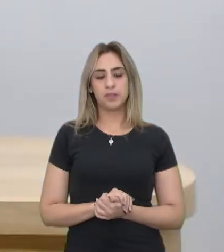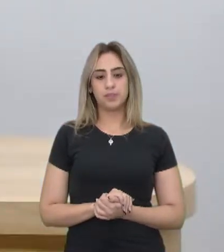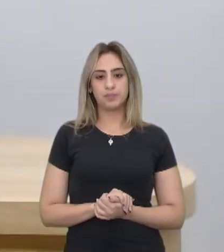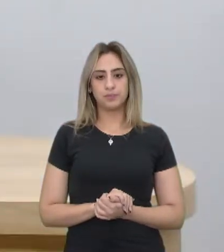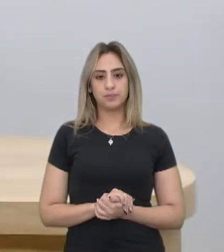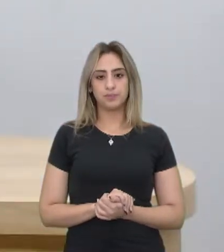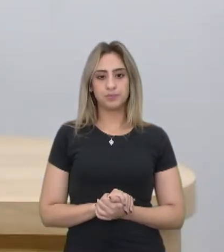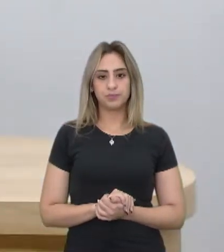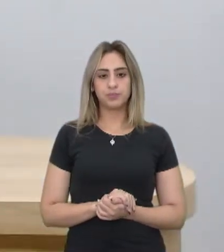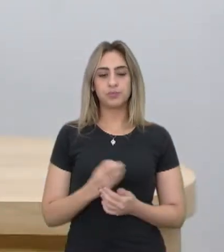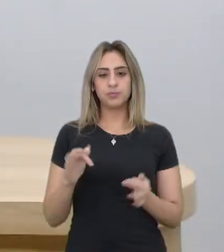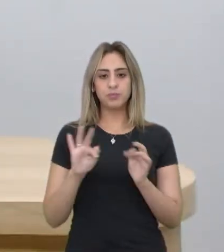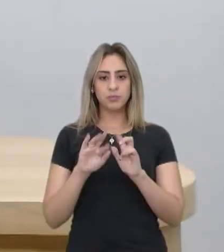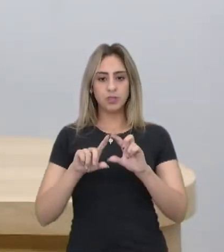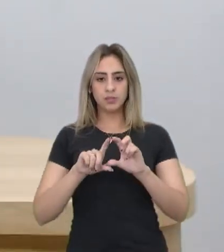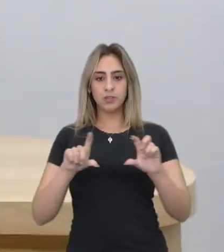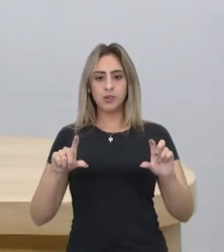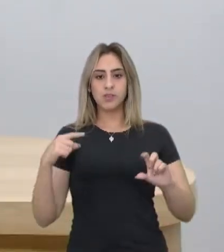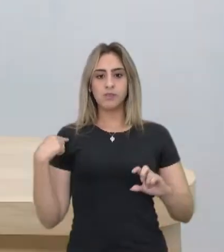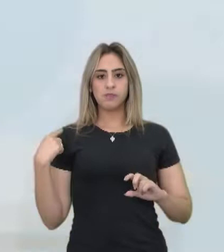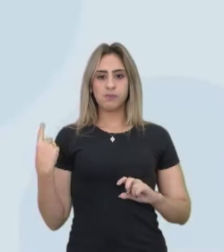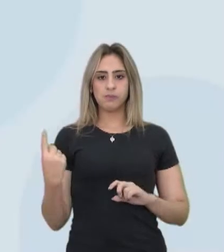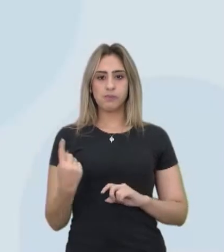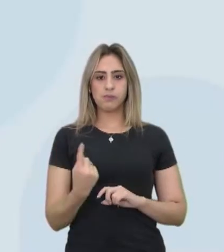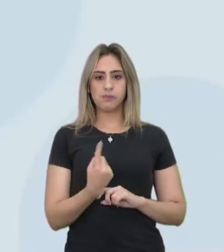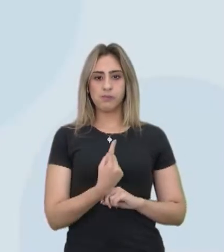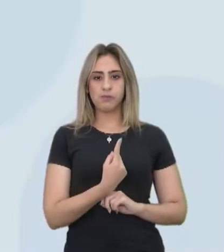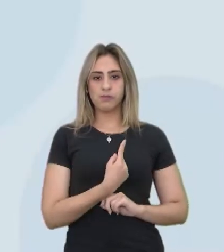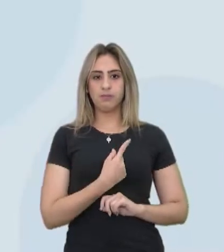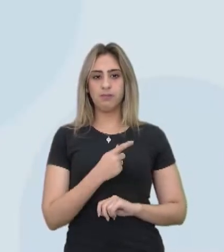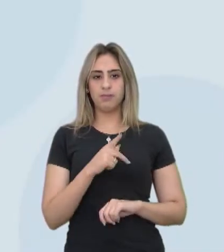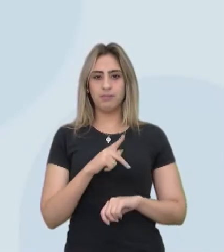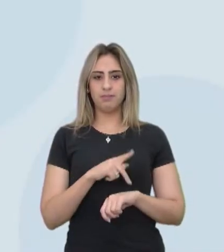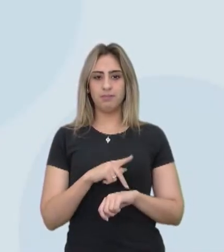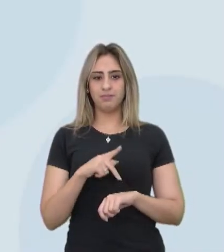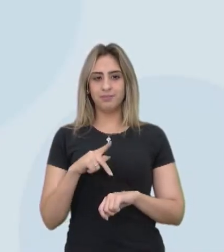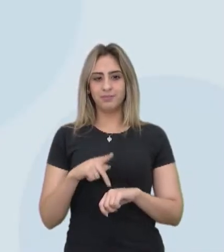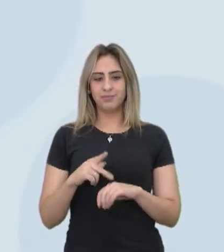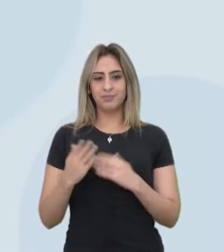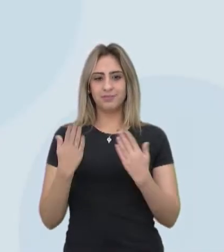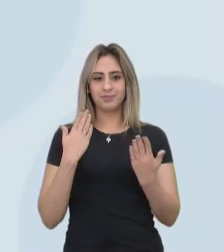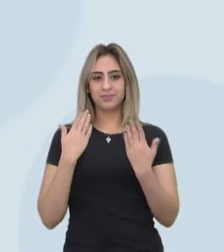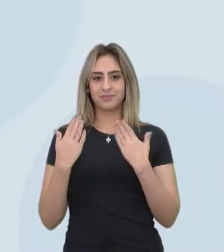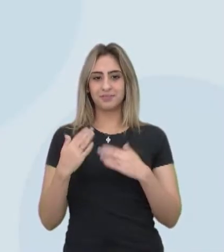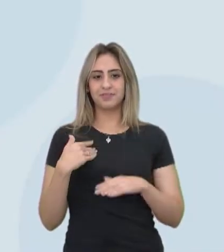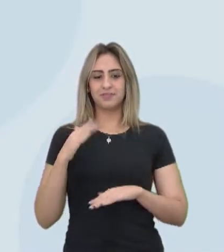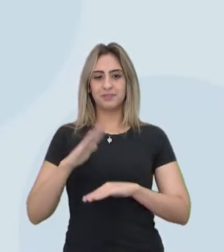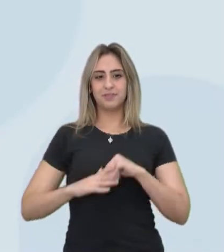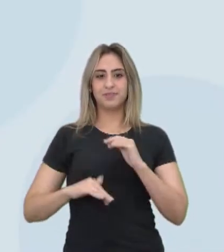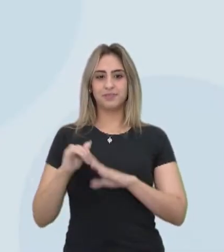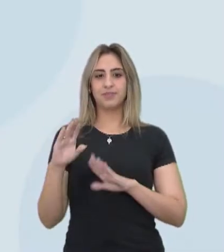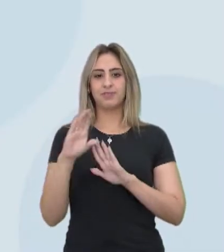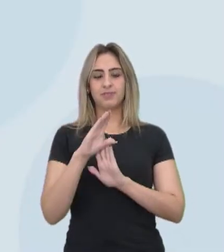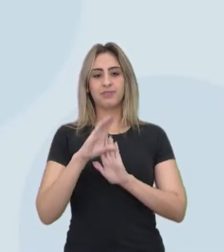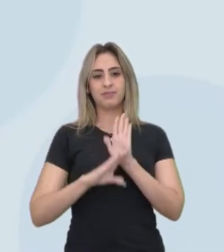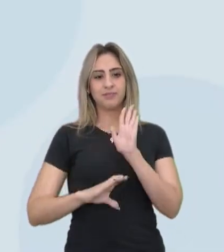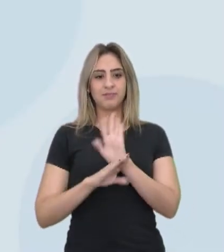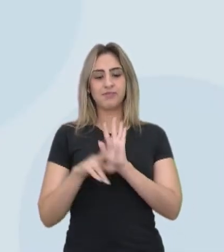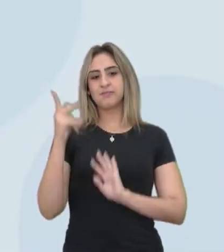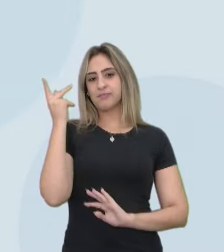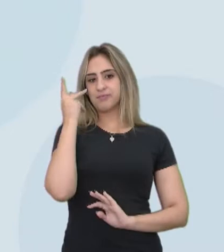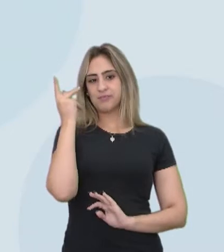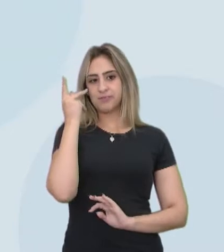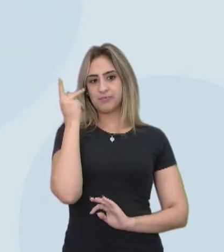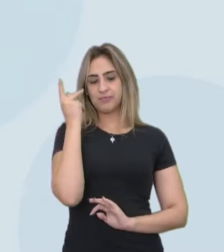E continuando aí no nosso respaldo pedagógico, as habilidades aí do currículo paulista, né, que a